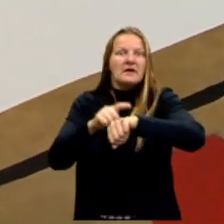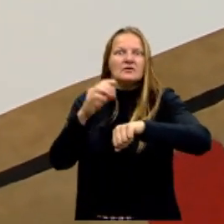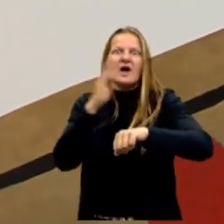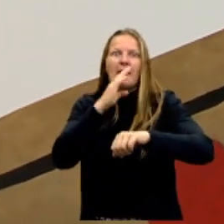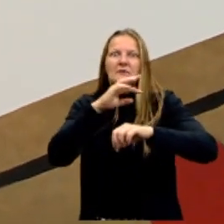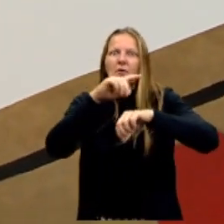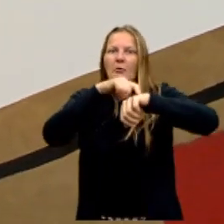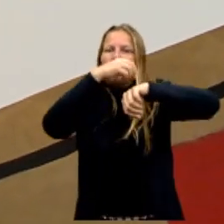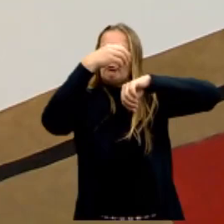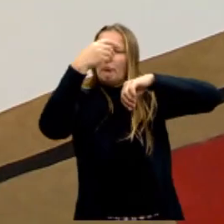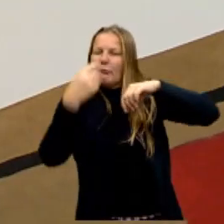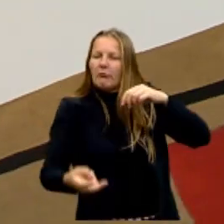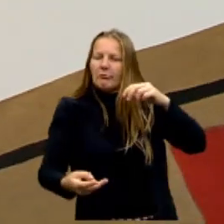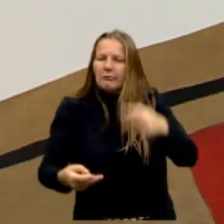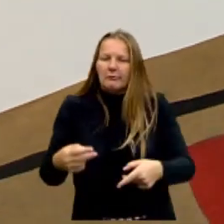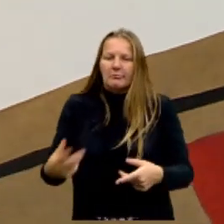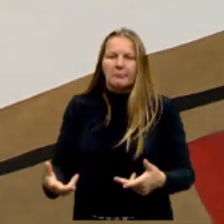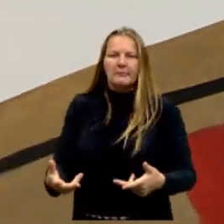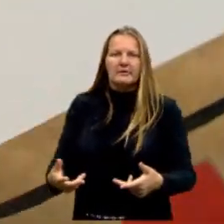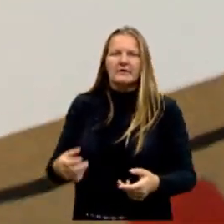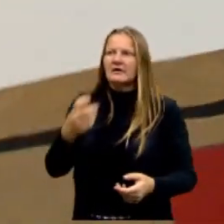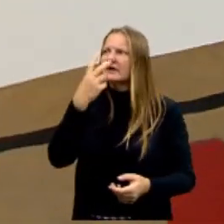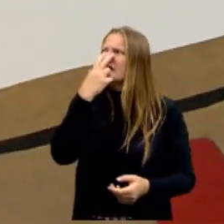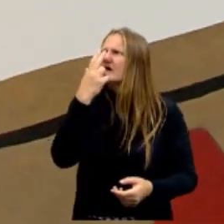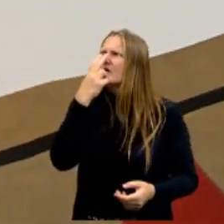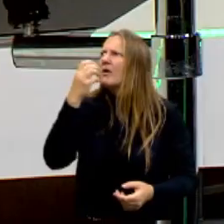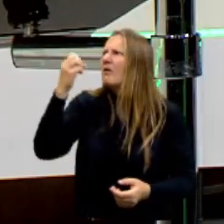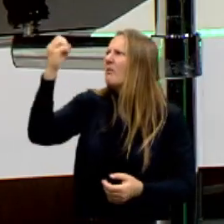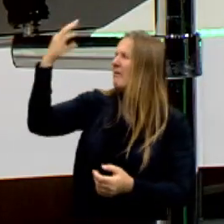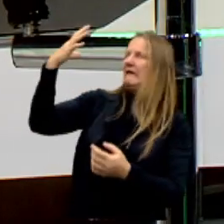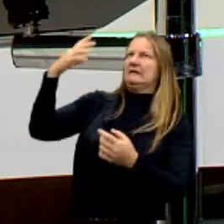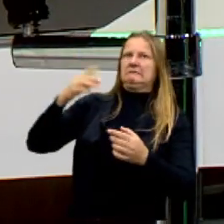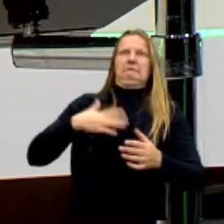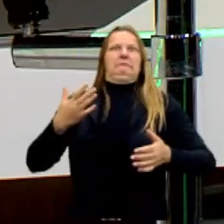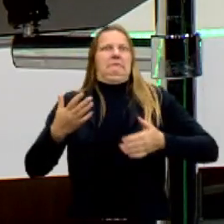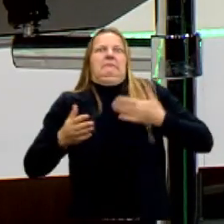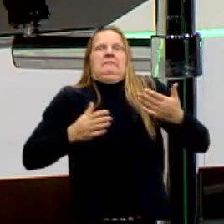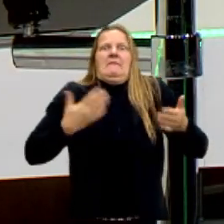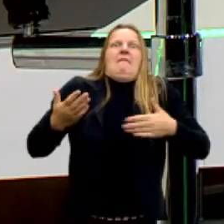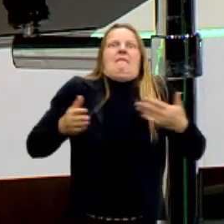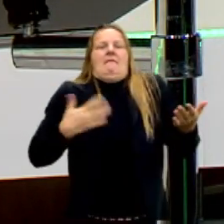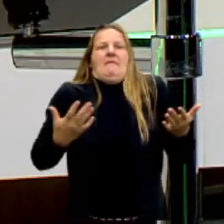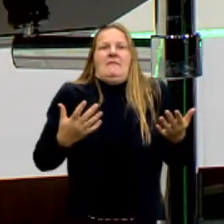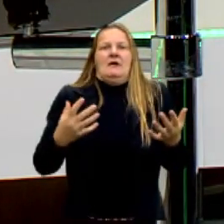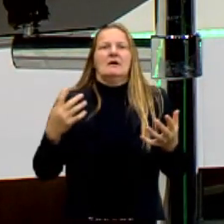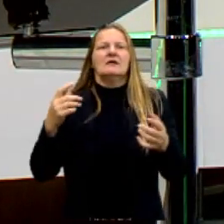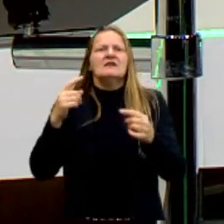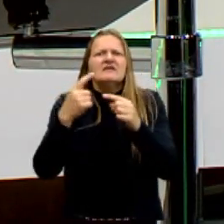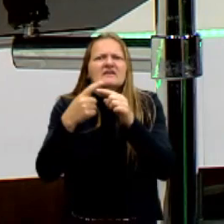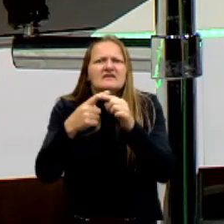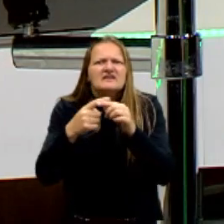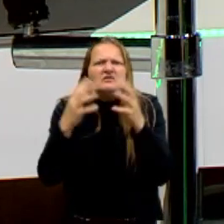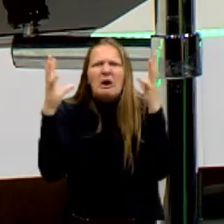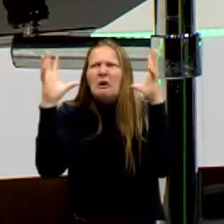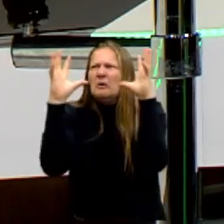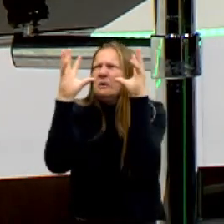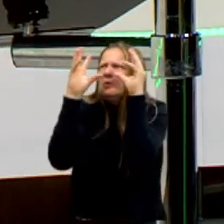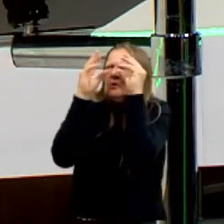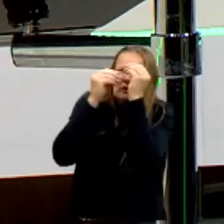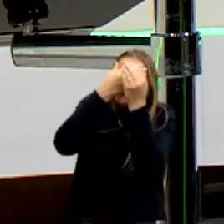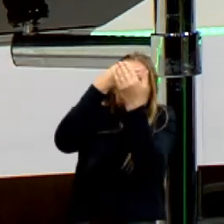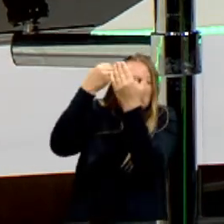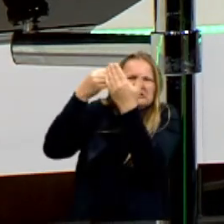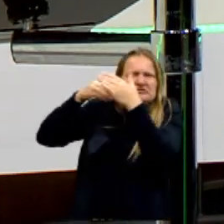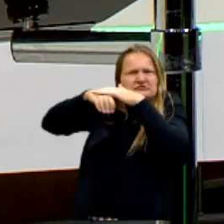as mais das vezes com a luz de escândalo e somam-se logo nas trevas do